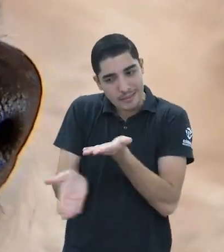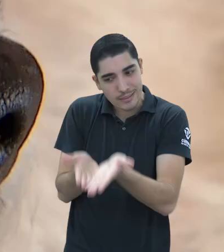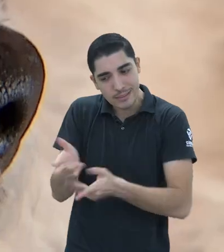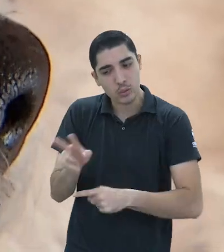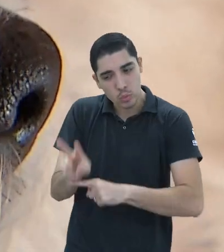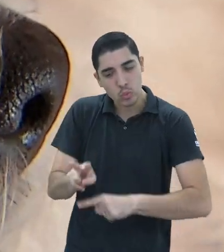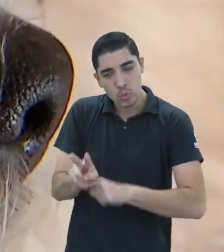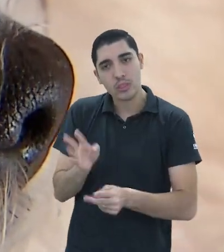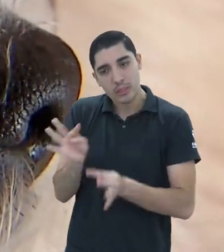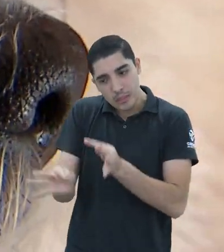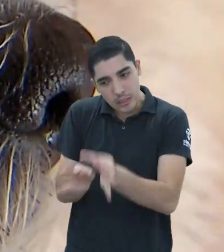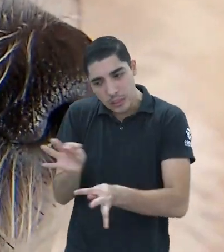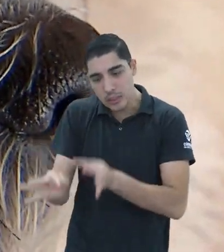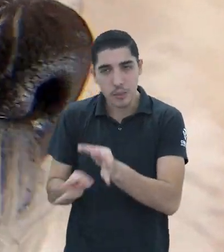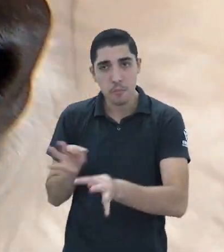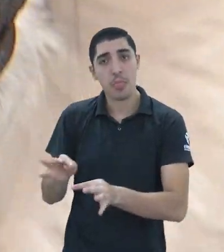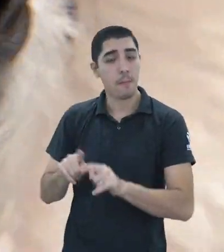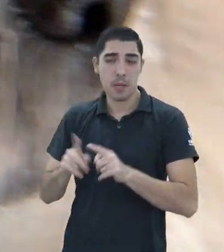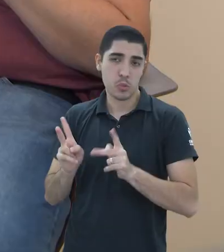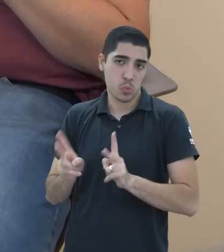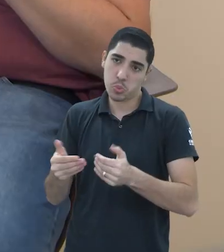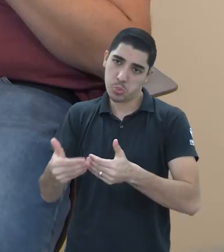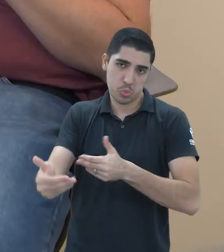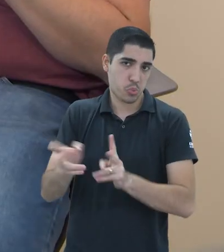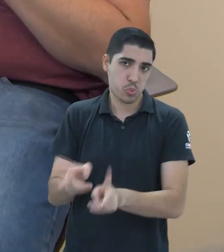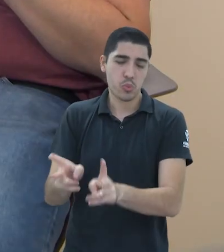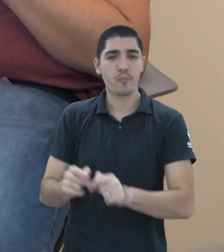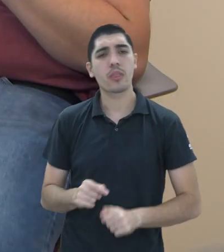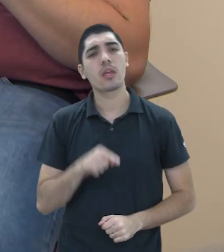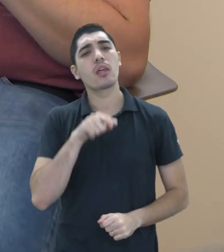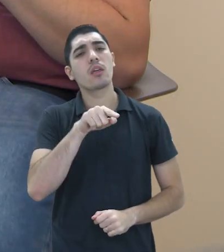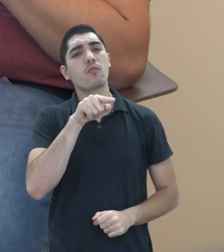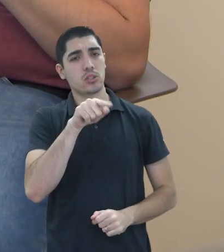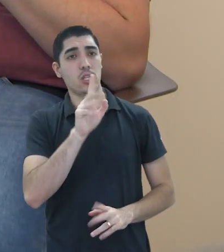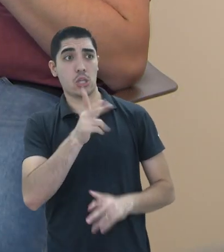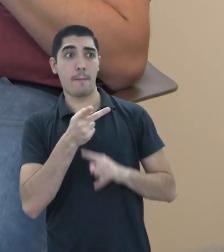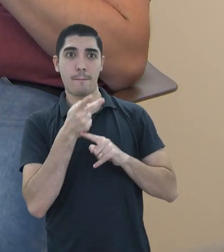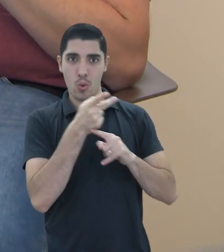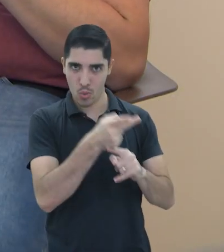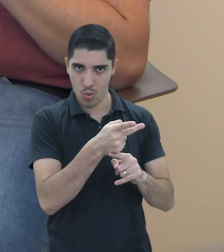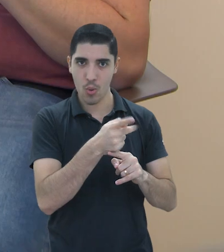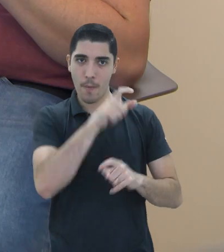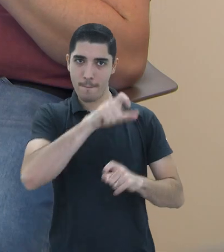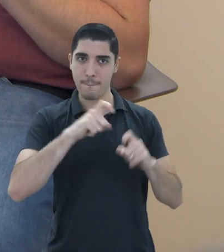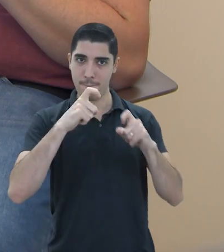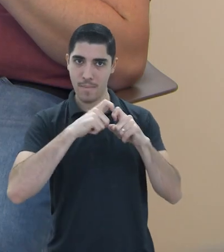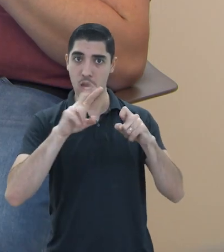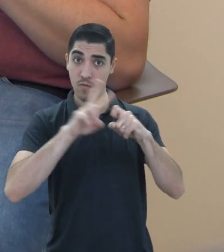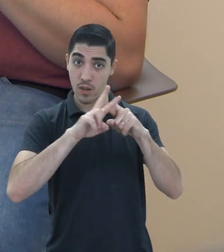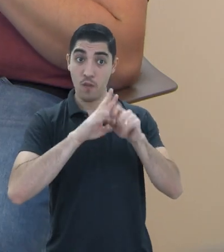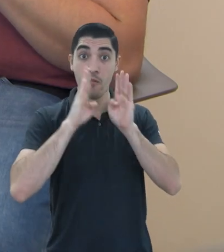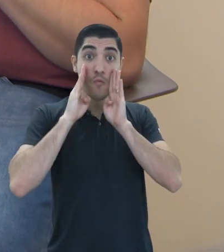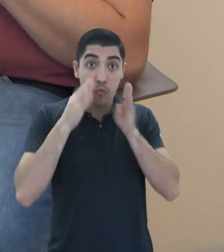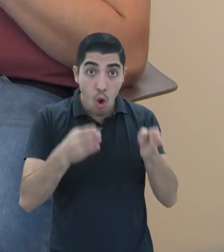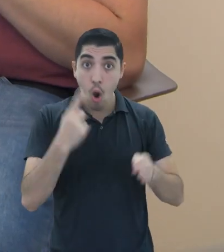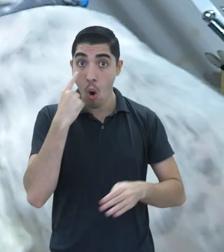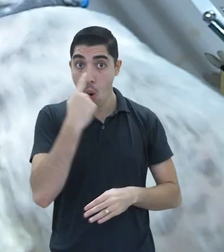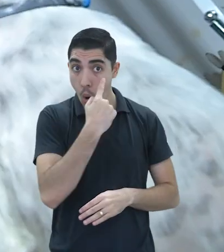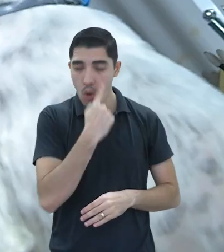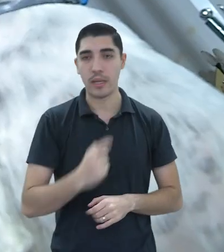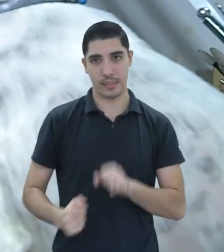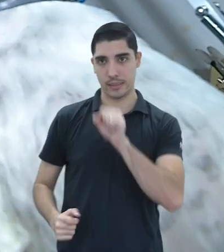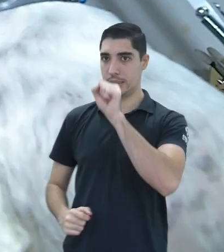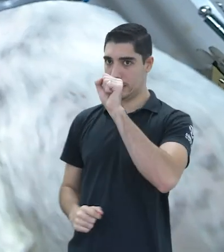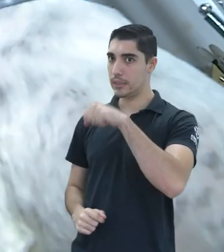aí de uso contínuo mesmo. E você foi procurar, para tratar da questão dos olhos, uma médica veterinária especialista nisso? Sim,